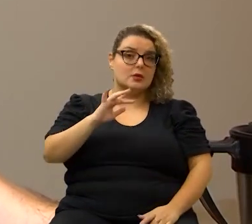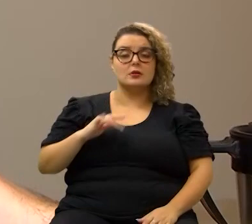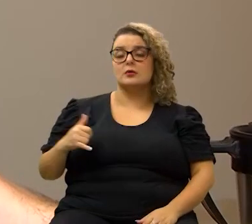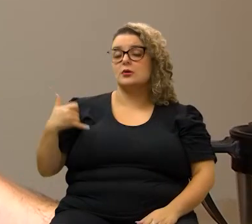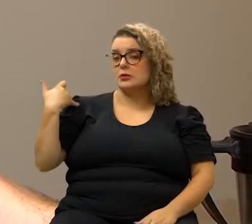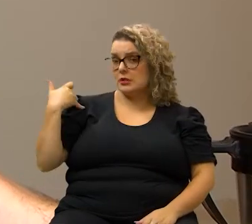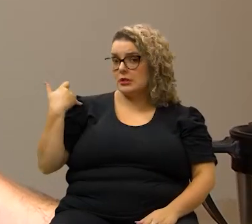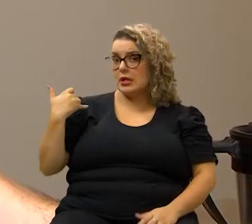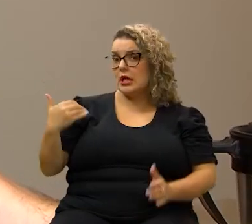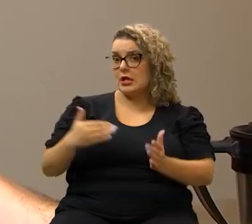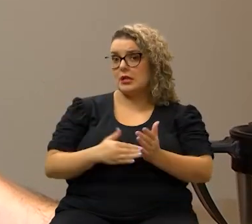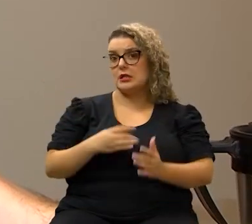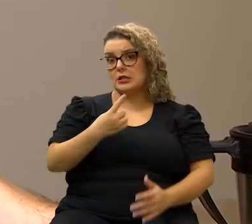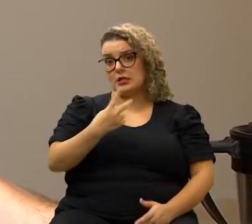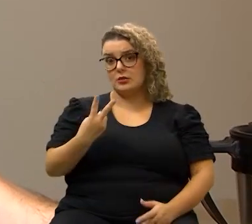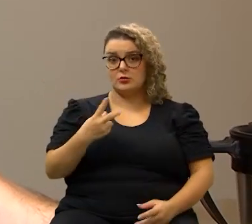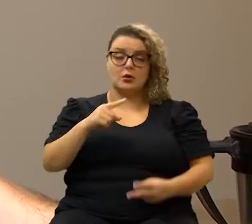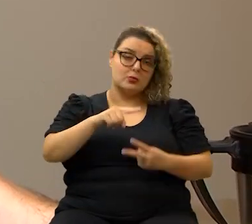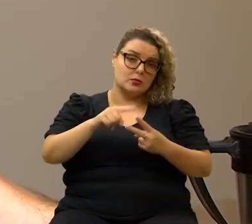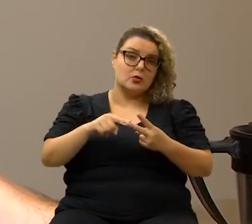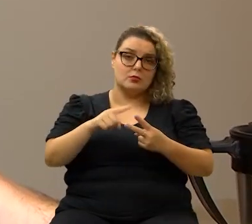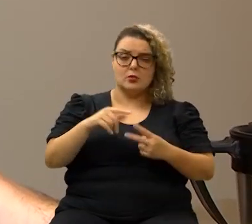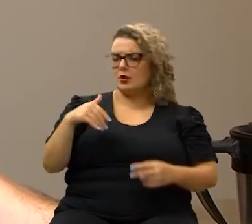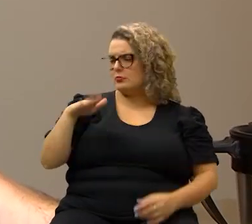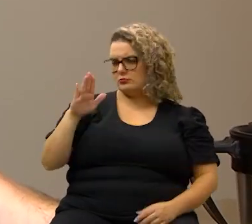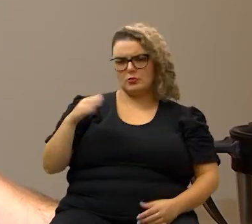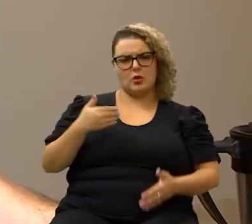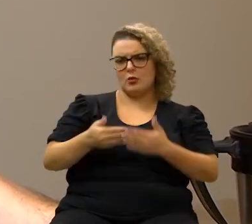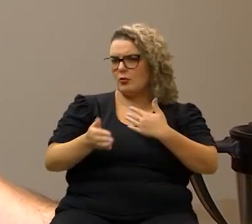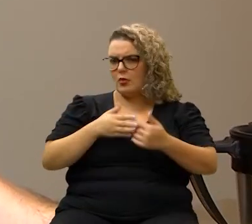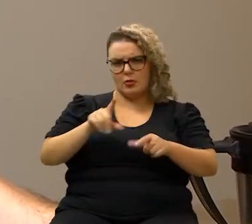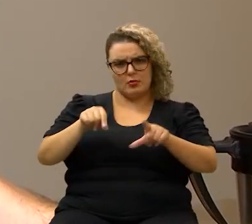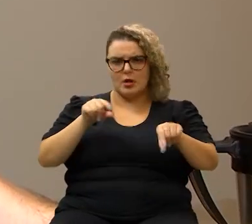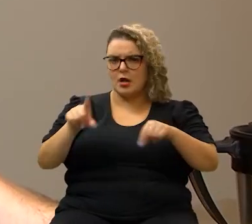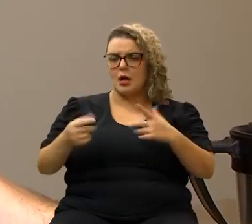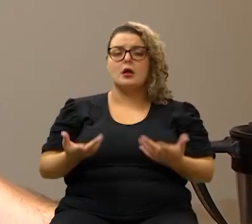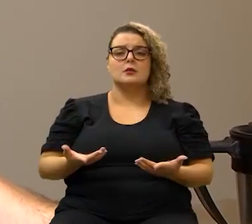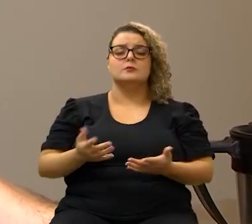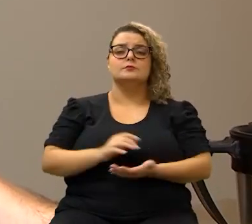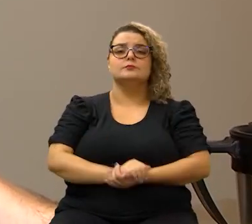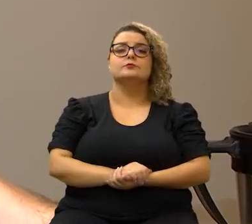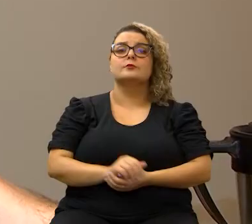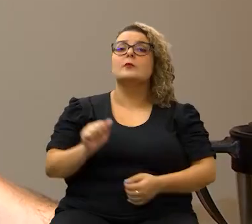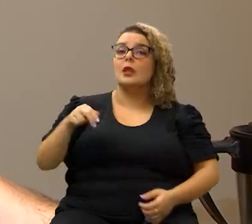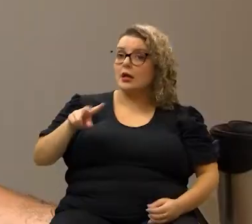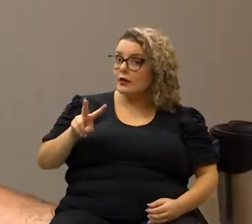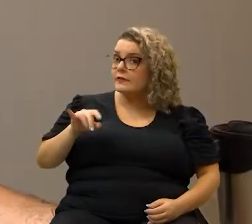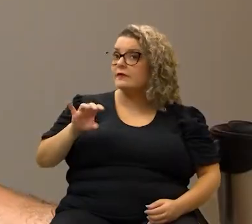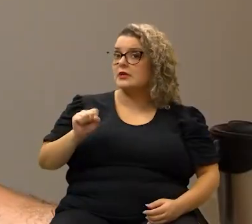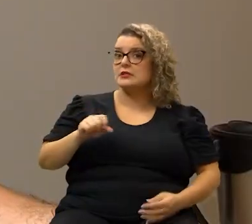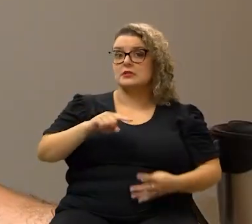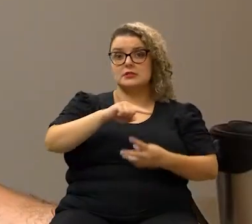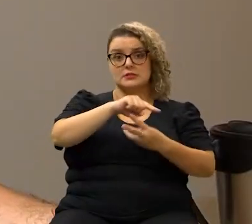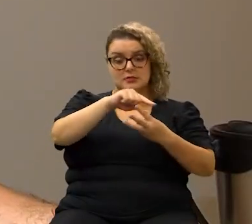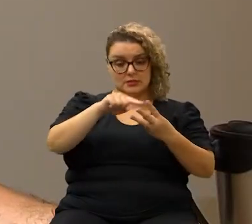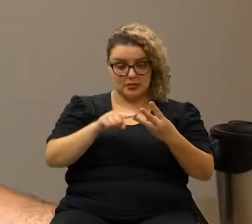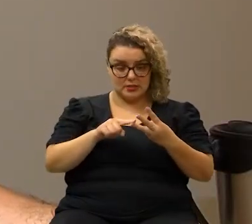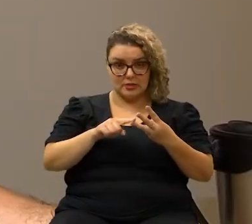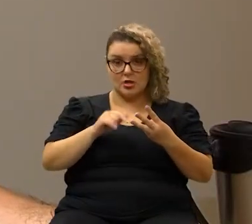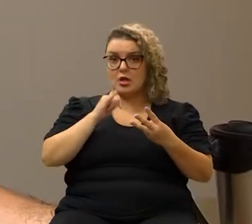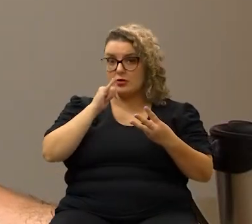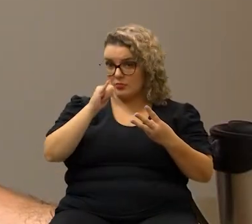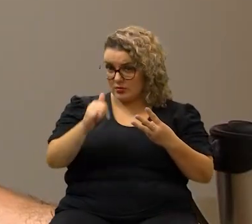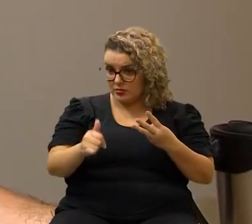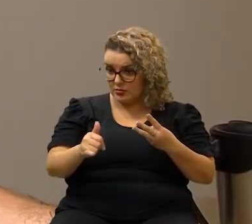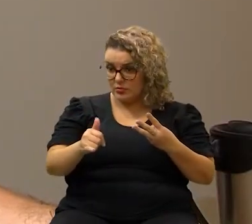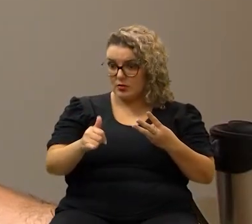dá preferência nas idades até 12 anos usar esses dois e nos adultos a gente pode usar qualquer um deles tá Visa prova são esses